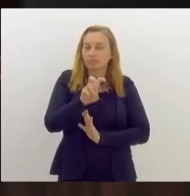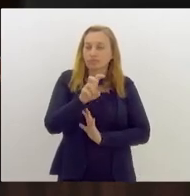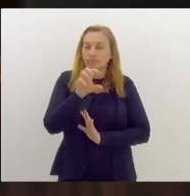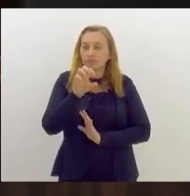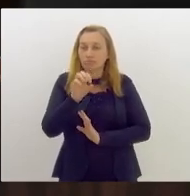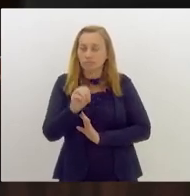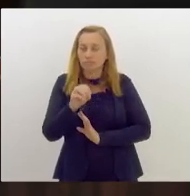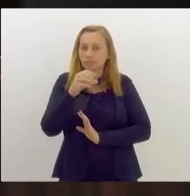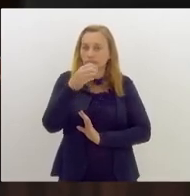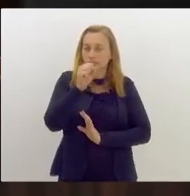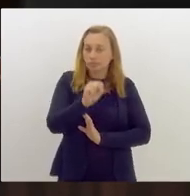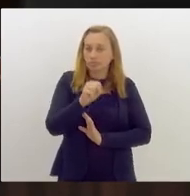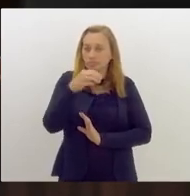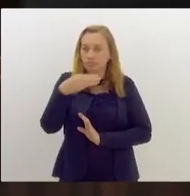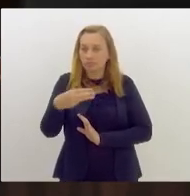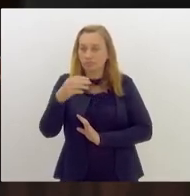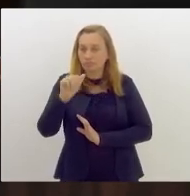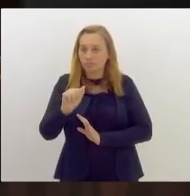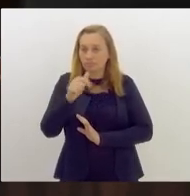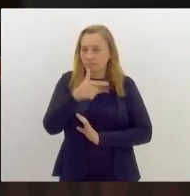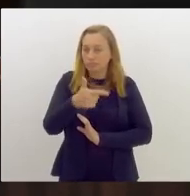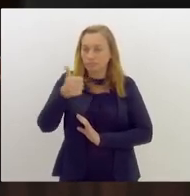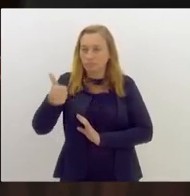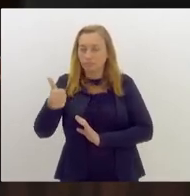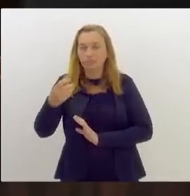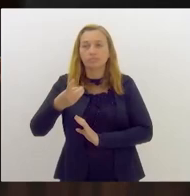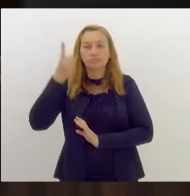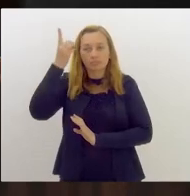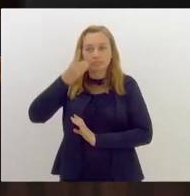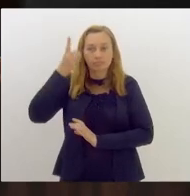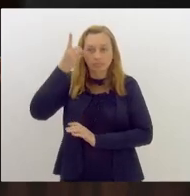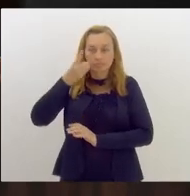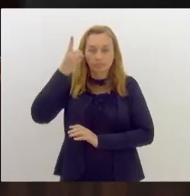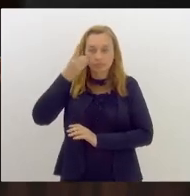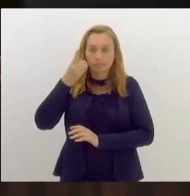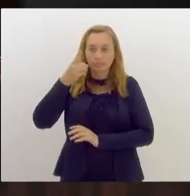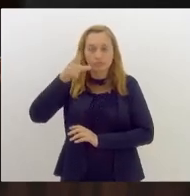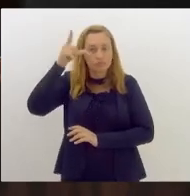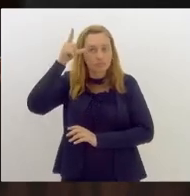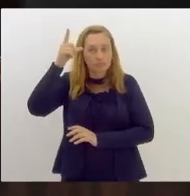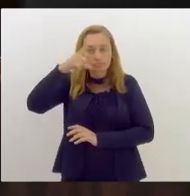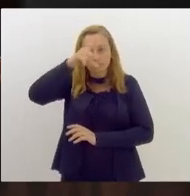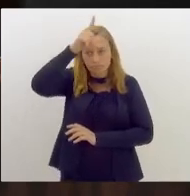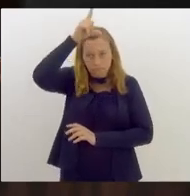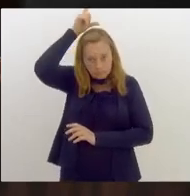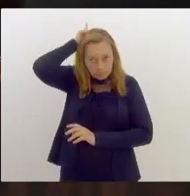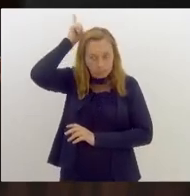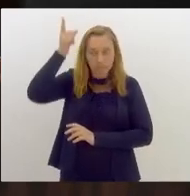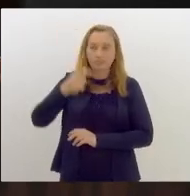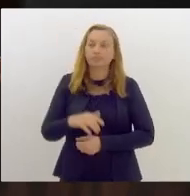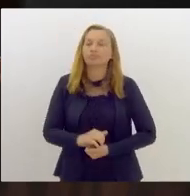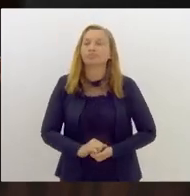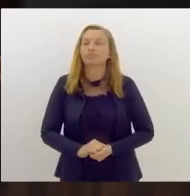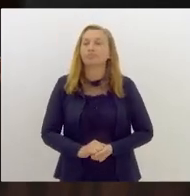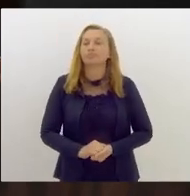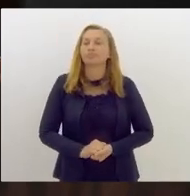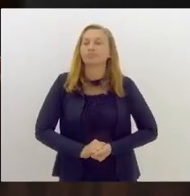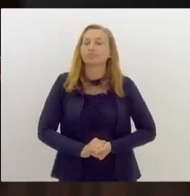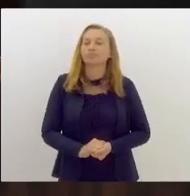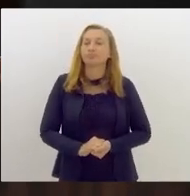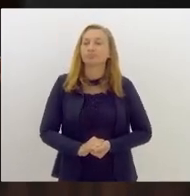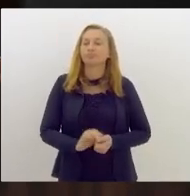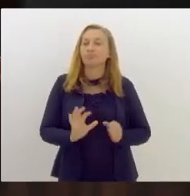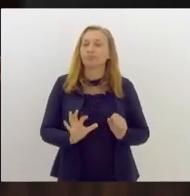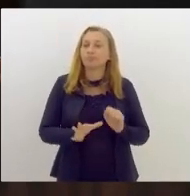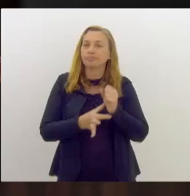5083 a 2021 de autoria dos deputados sim e Luiz Paulo que dispõe sobre as medidas